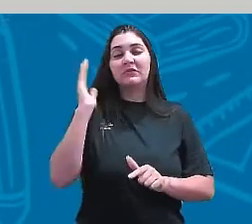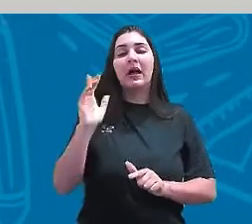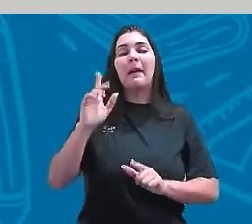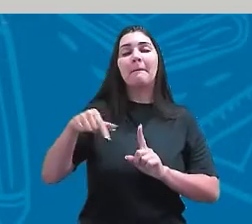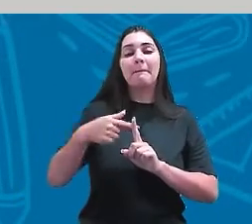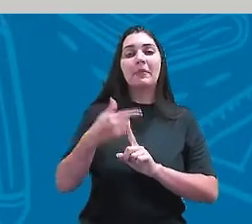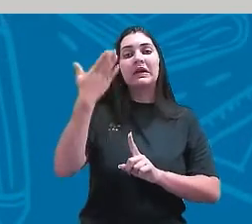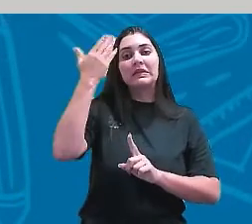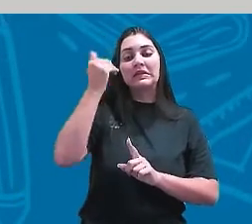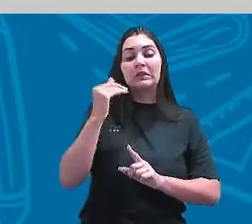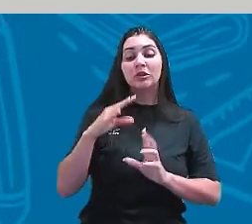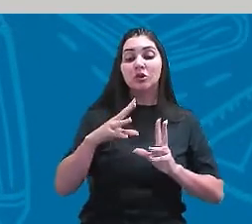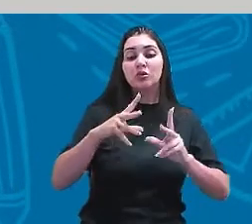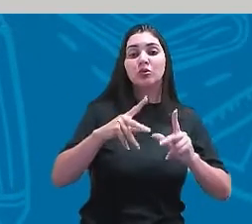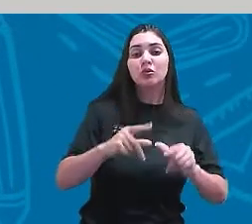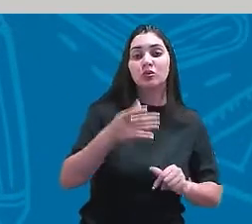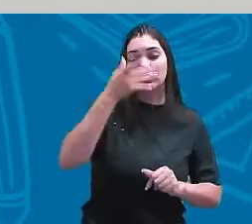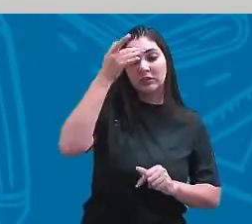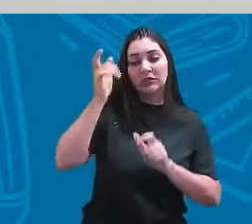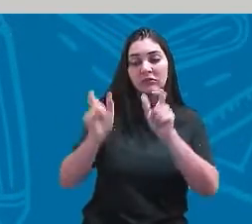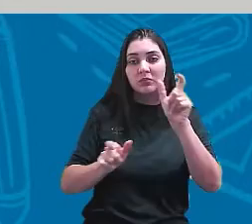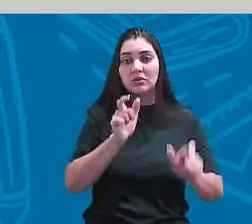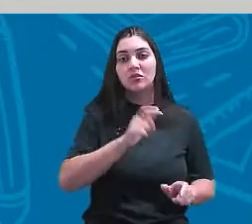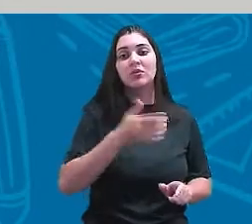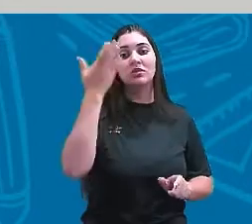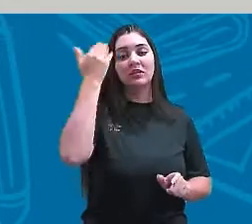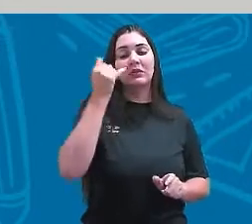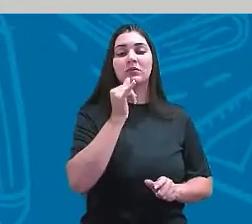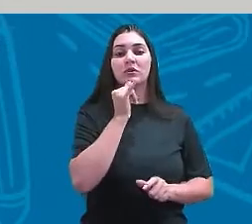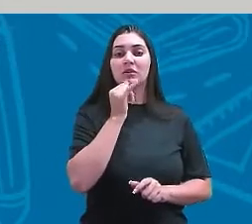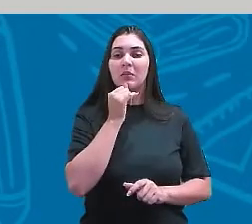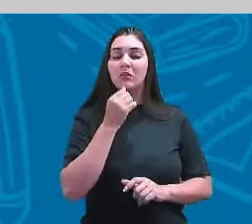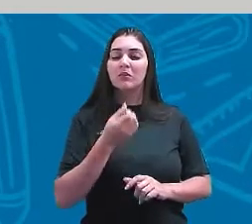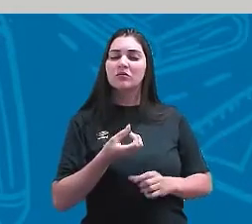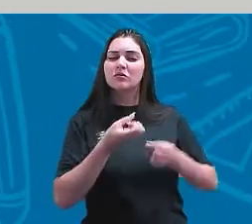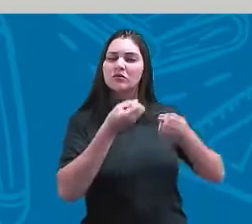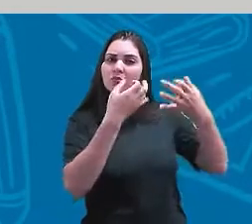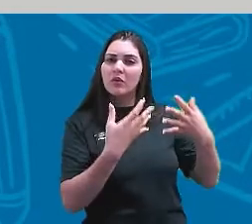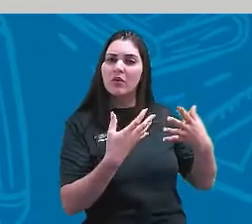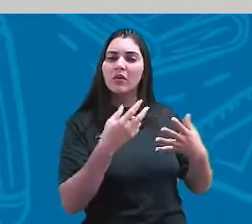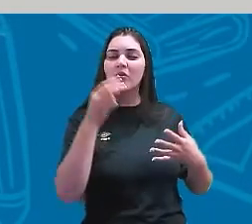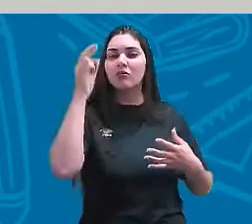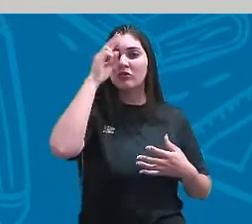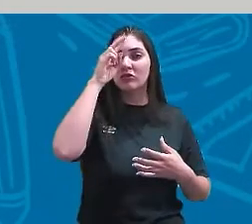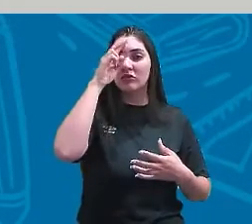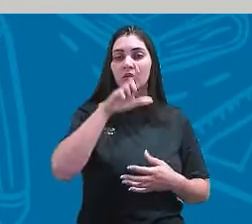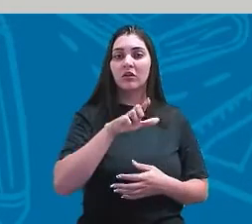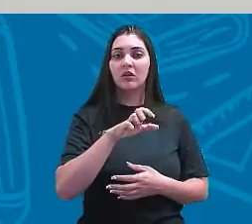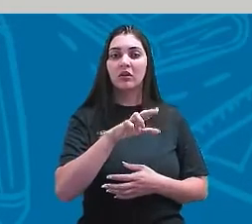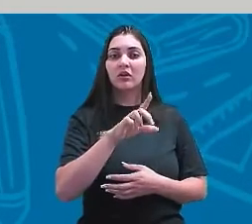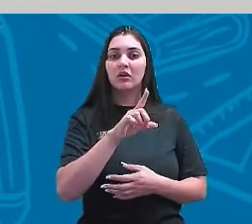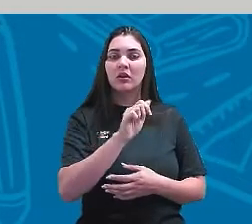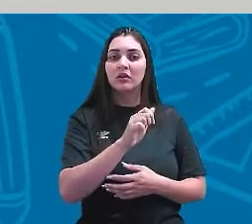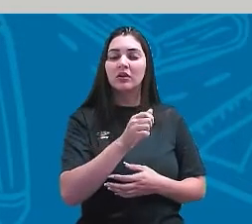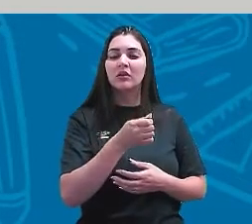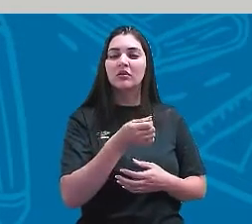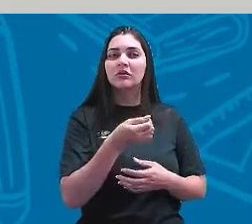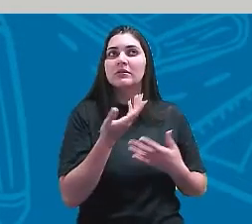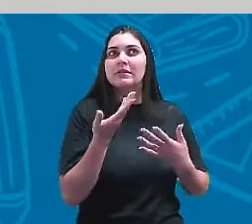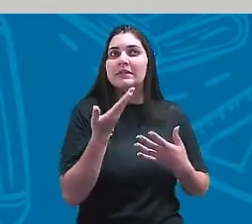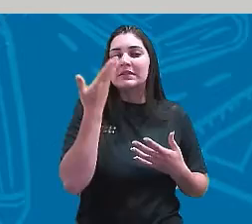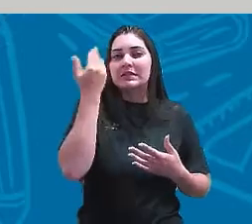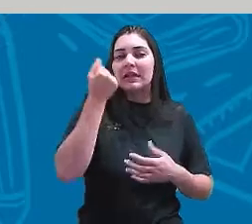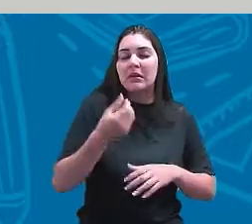aquela questão, né? Quando a gente conta um mito, uma lenda, surgiu, por exemplo, Vitória de Santo Antão. Mas a gente sabe que rua